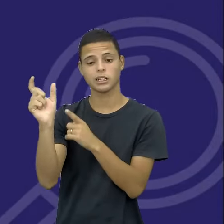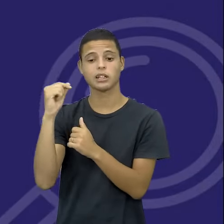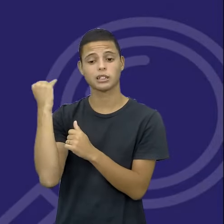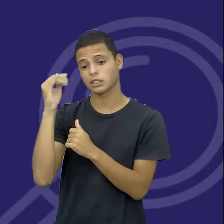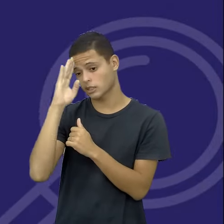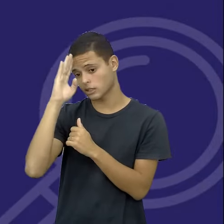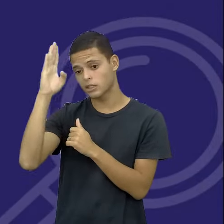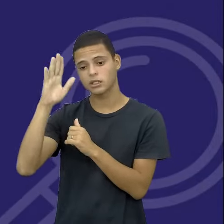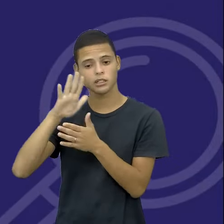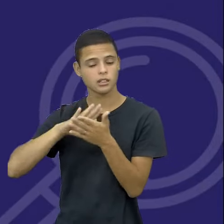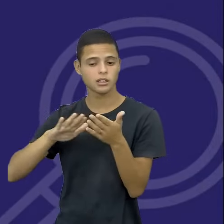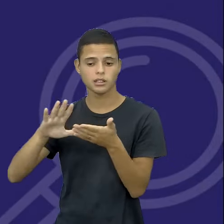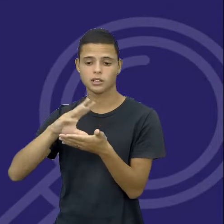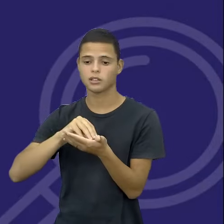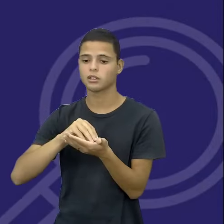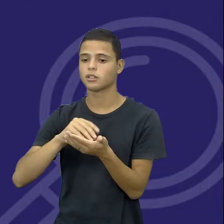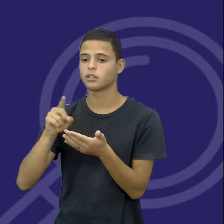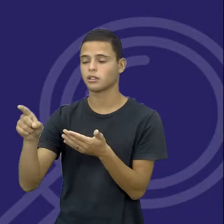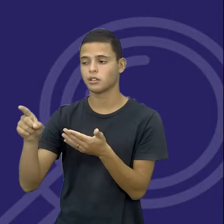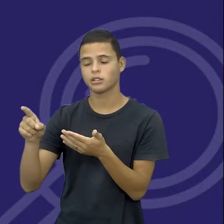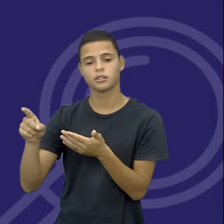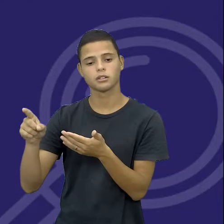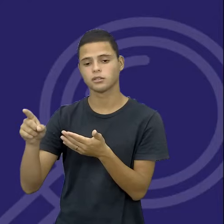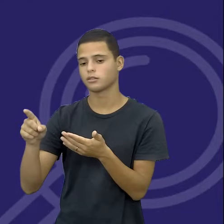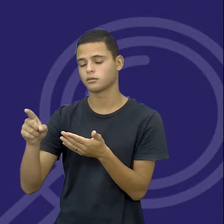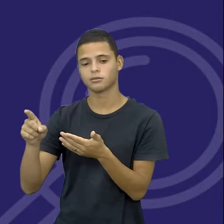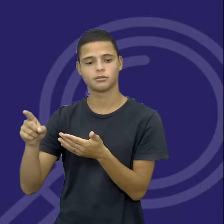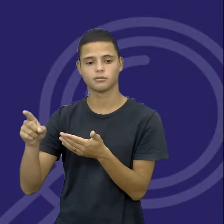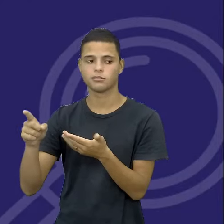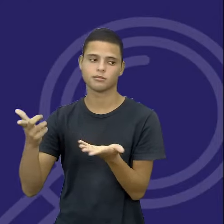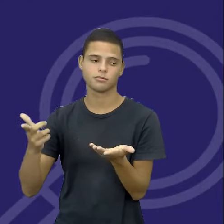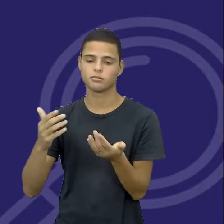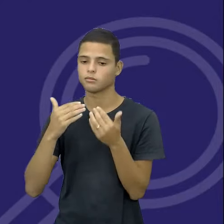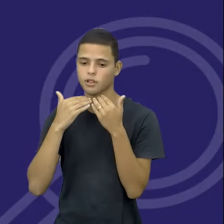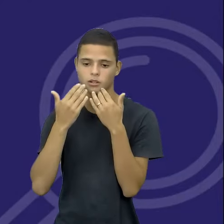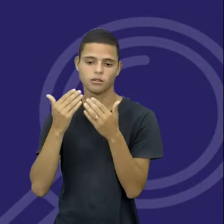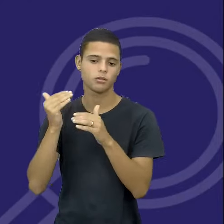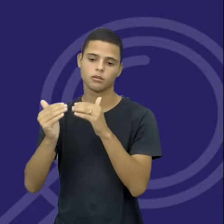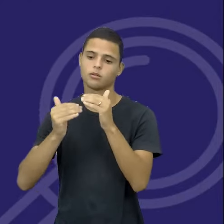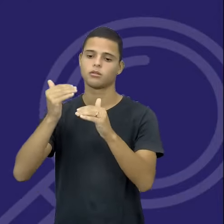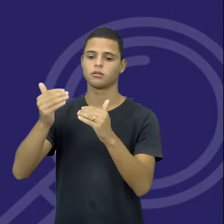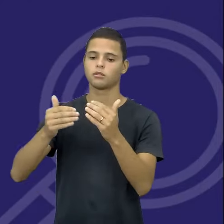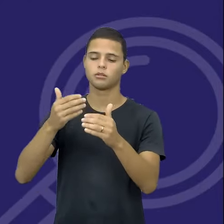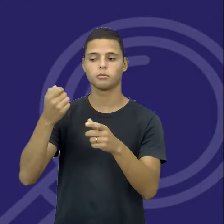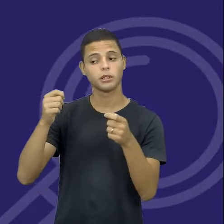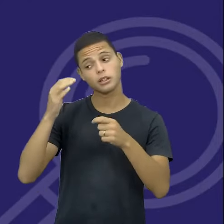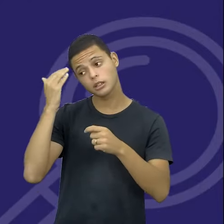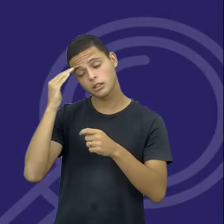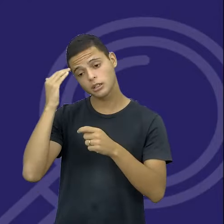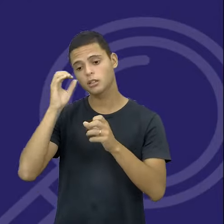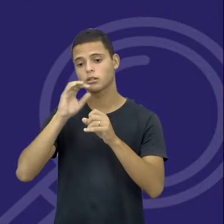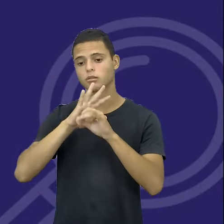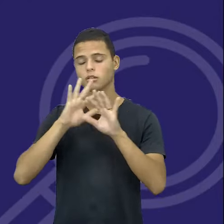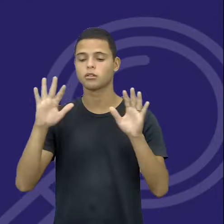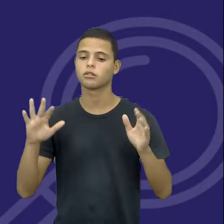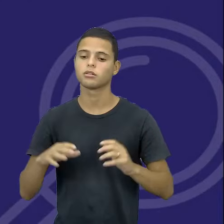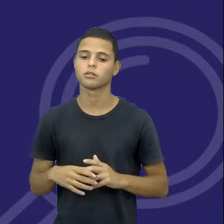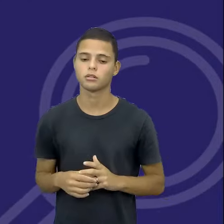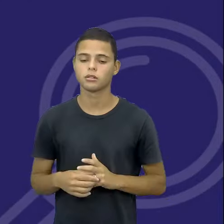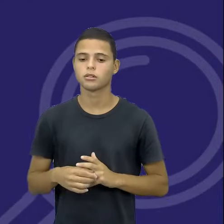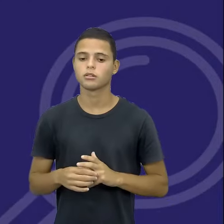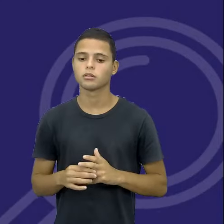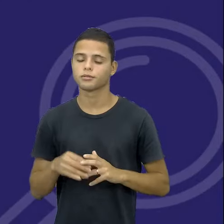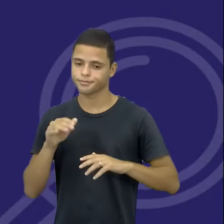para tudo, ele também ele não vai conseguir avançar, né, na compreensão, na resolução, né. Às vezes